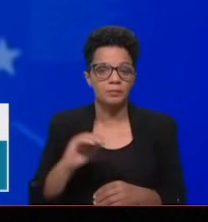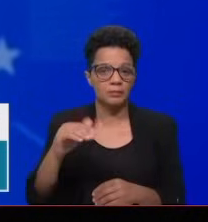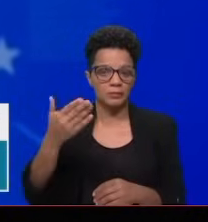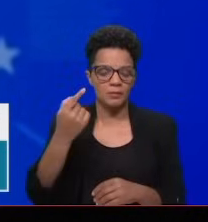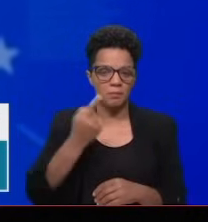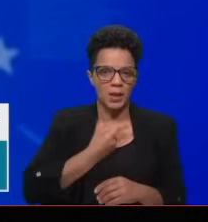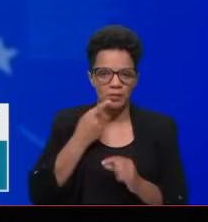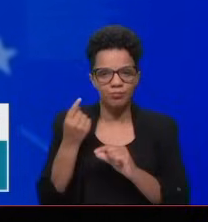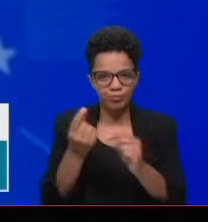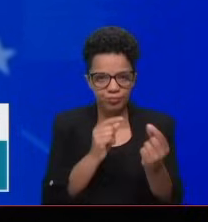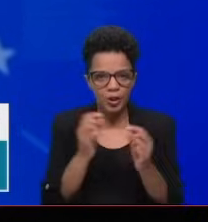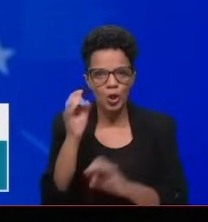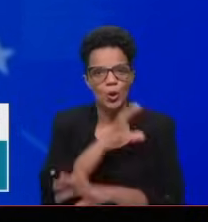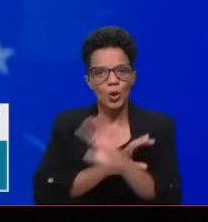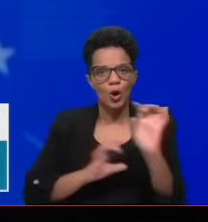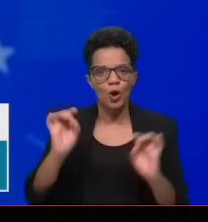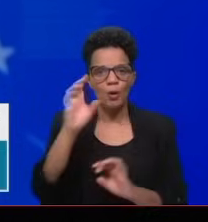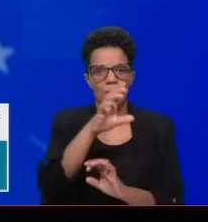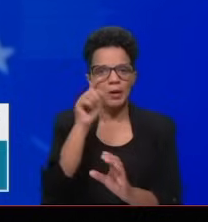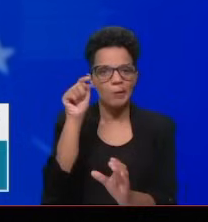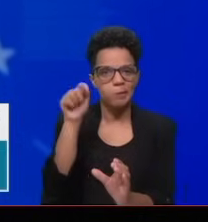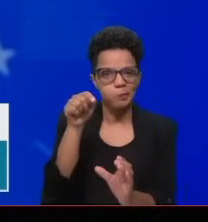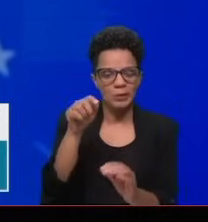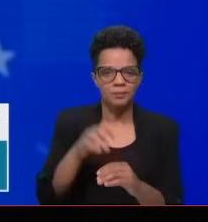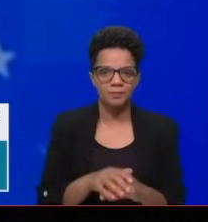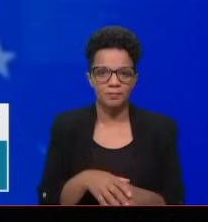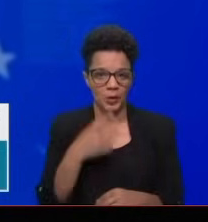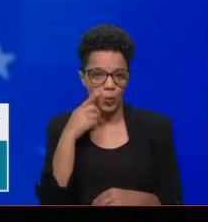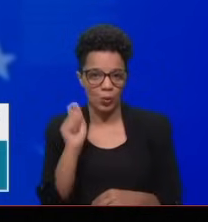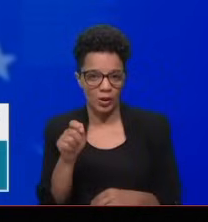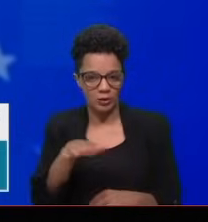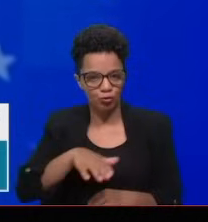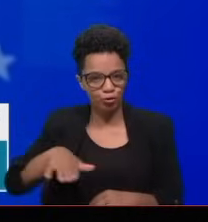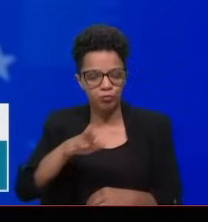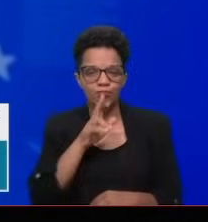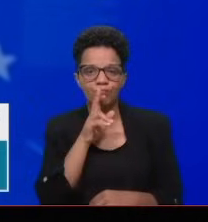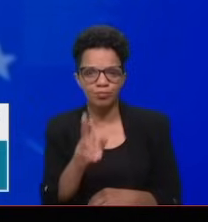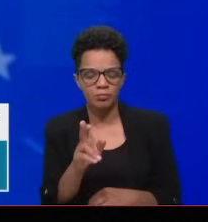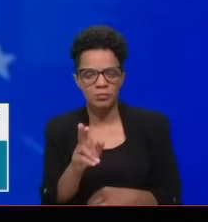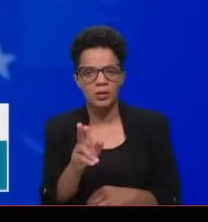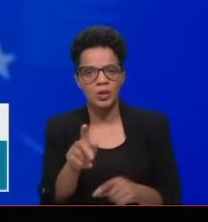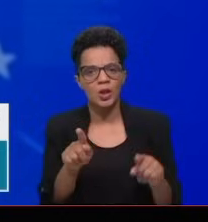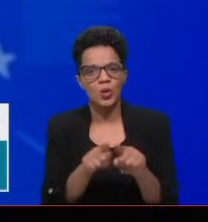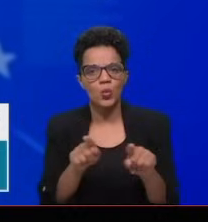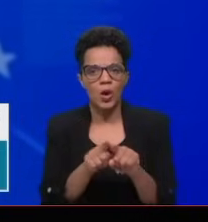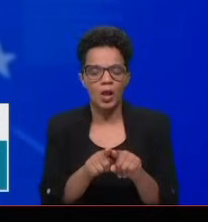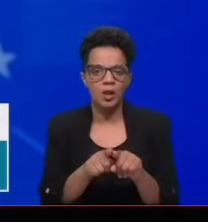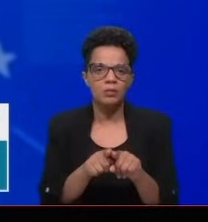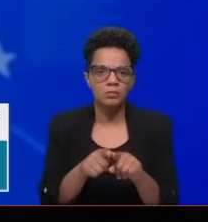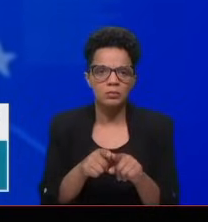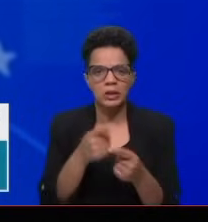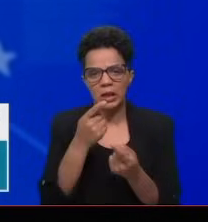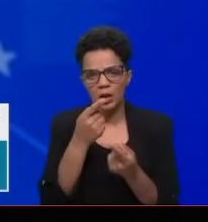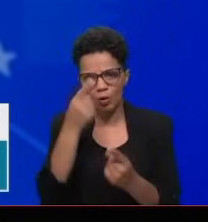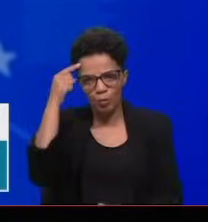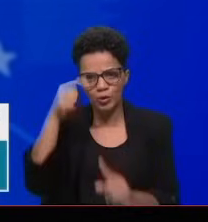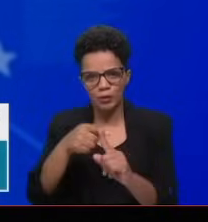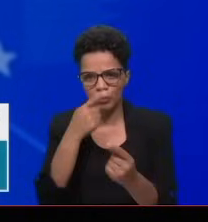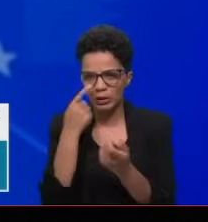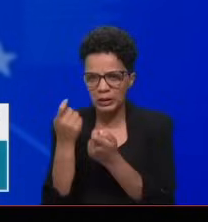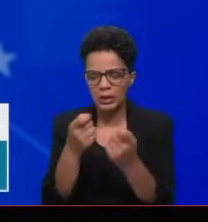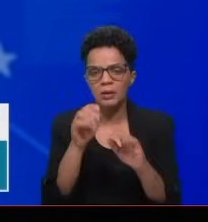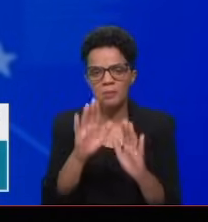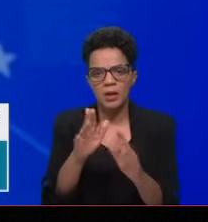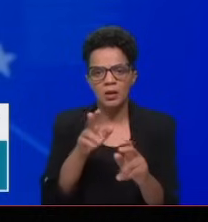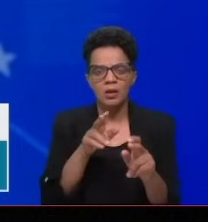que debater dentro da Europa nós vimos que no caso ucraniano houve uma resposta a várias velocidades mas em sentidos parecidos mas tivemos outro